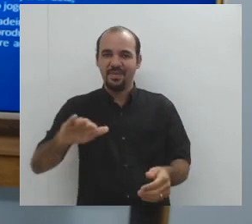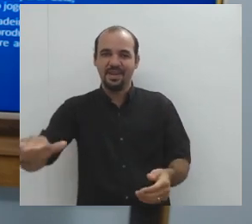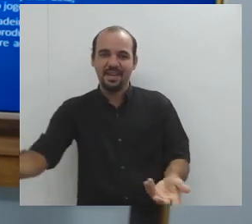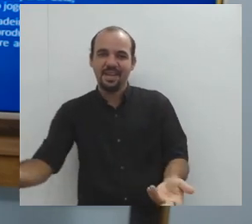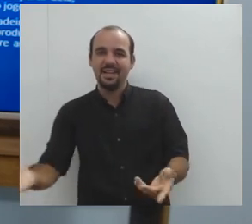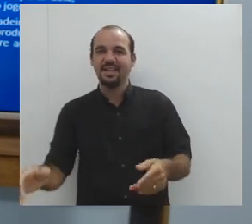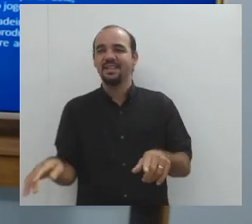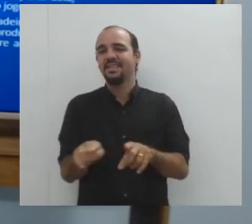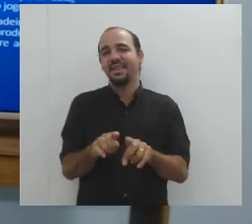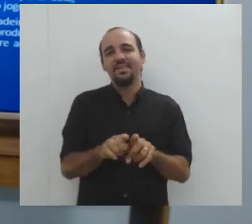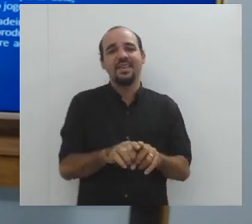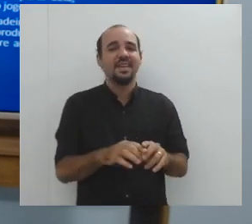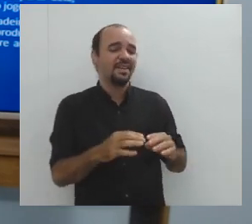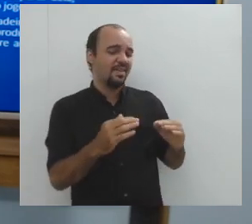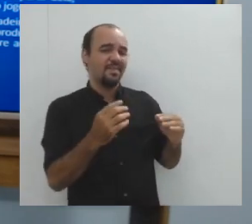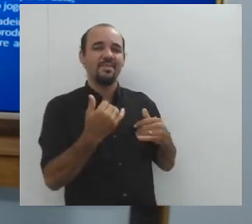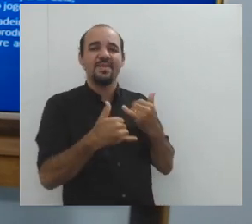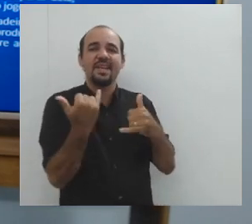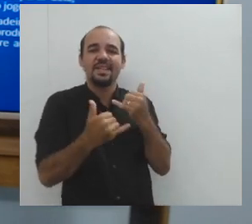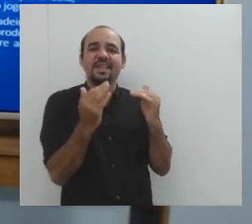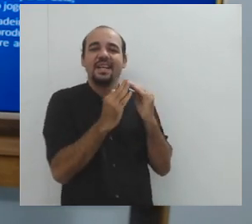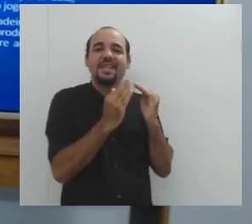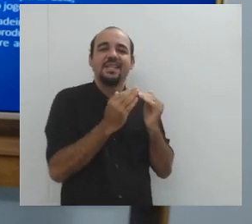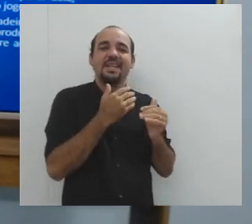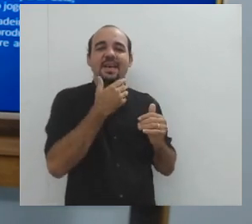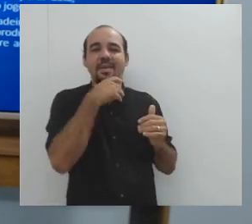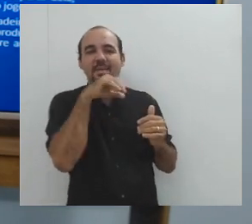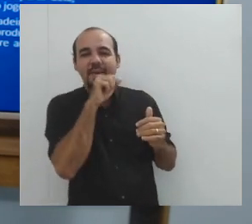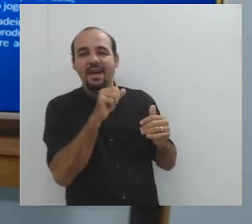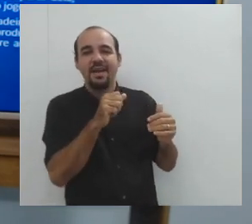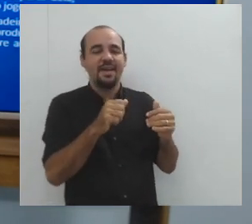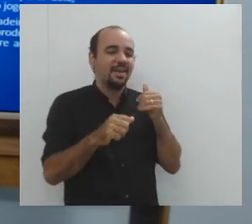familiares e também a brincadeira de